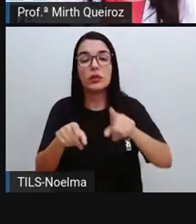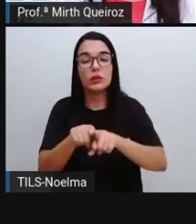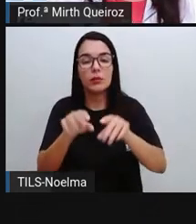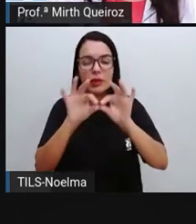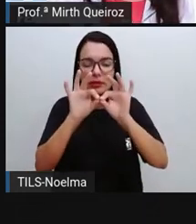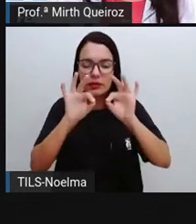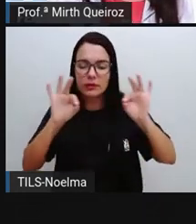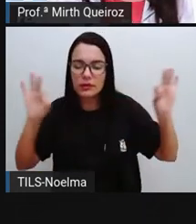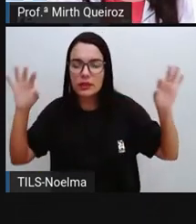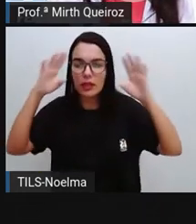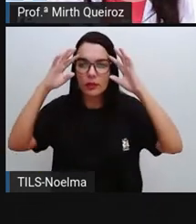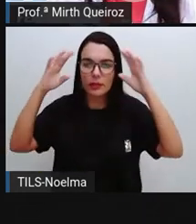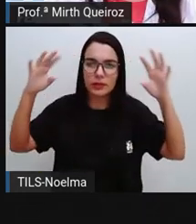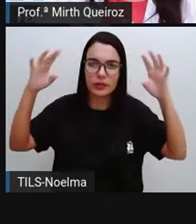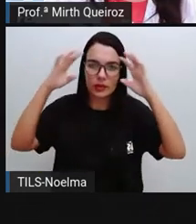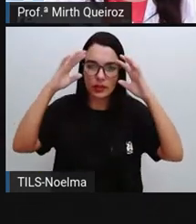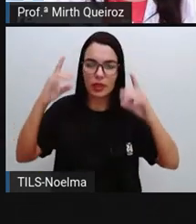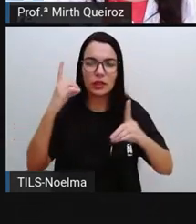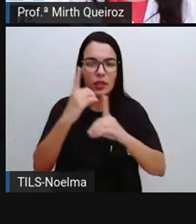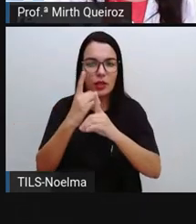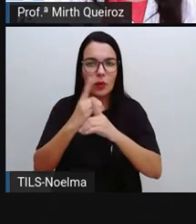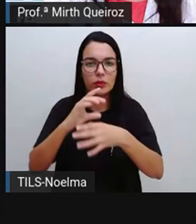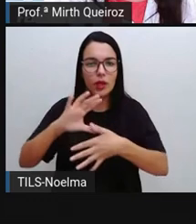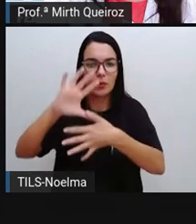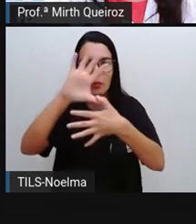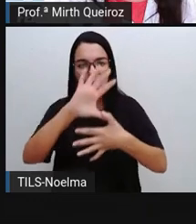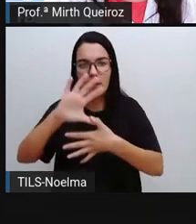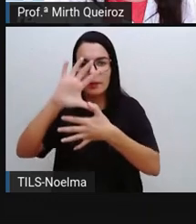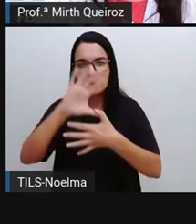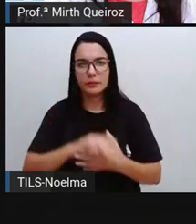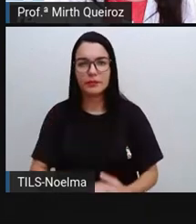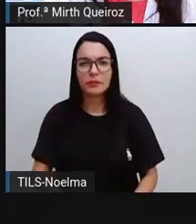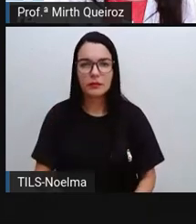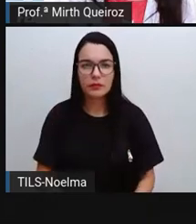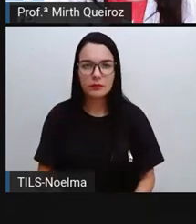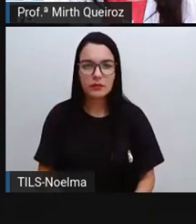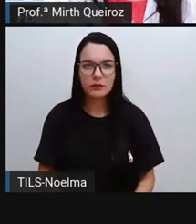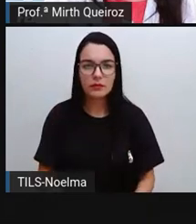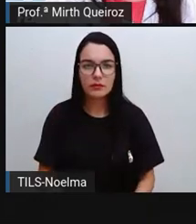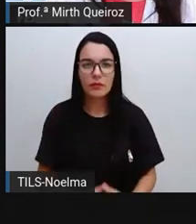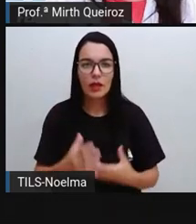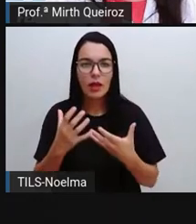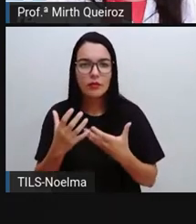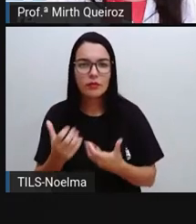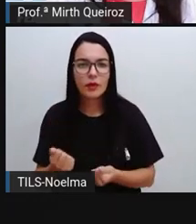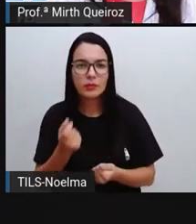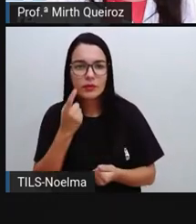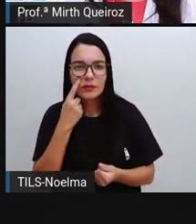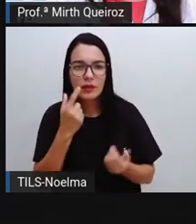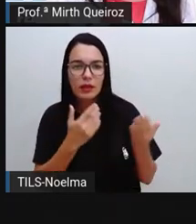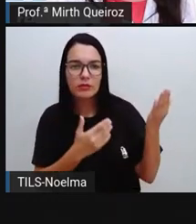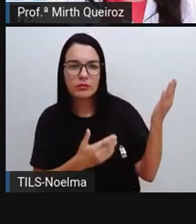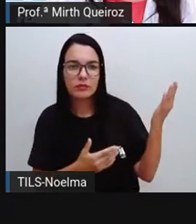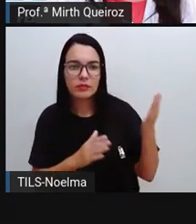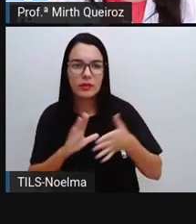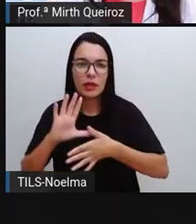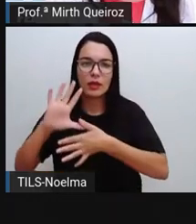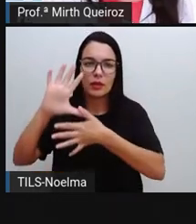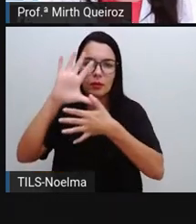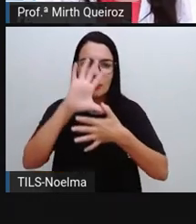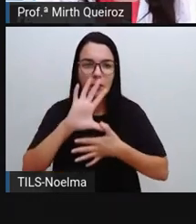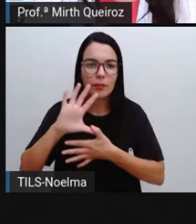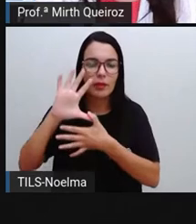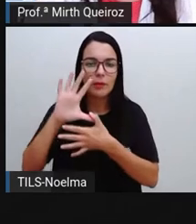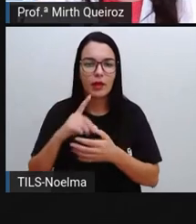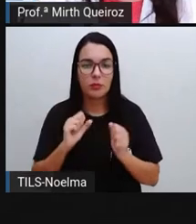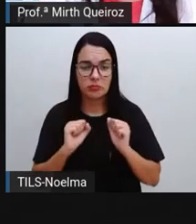linhas imaginárias que a gente encontra nos mapas, certo? Então, vamos analisar o mapa. Aqui no